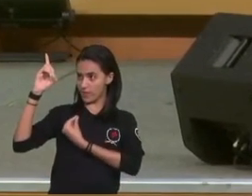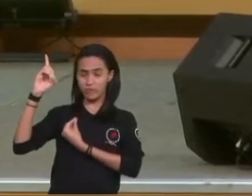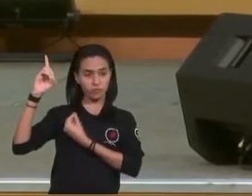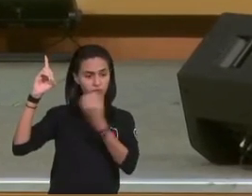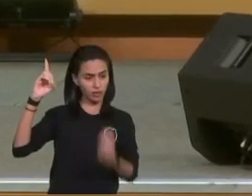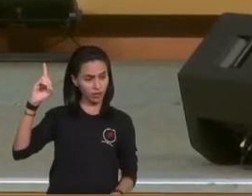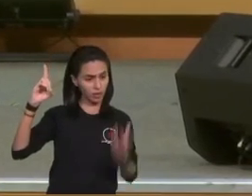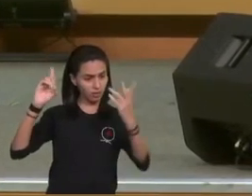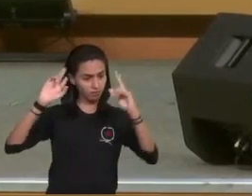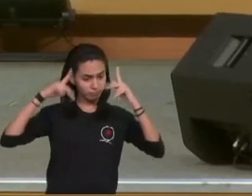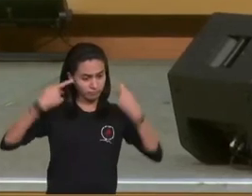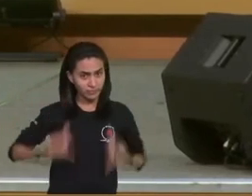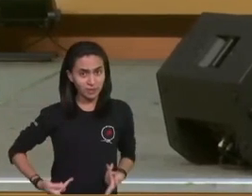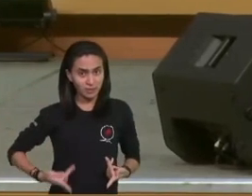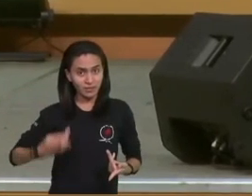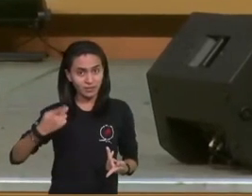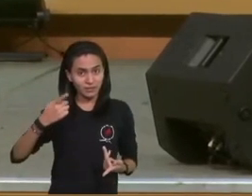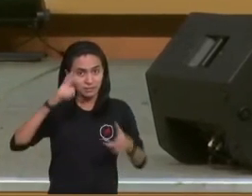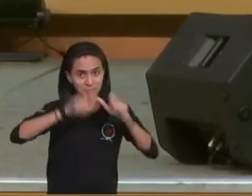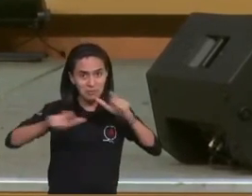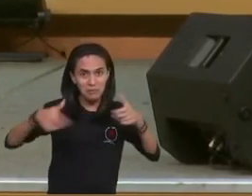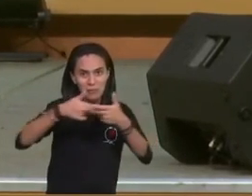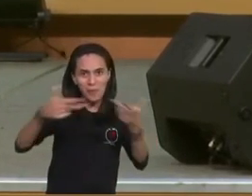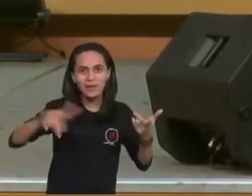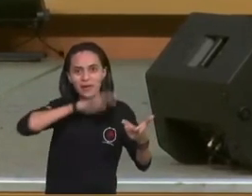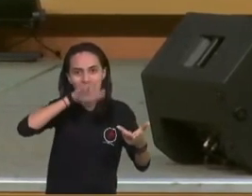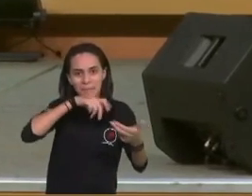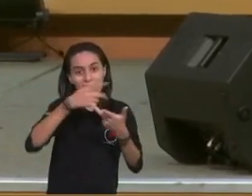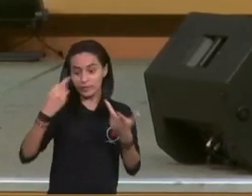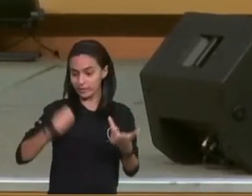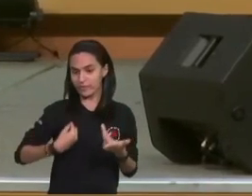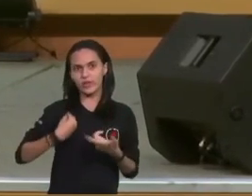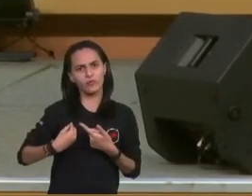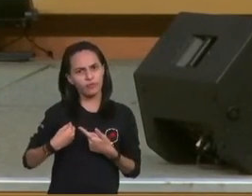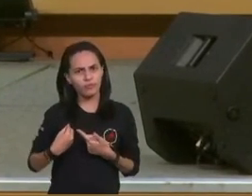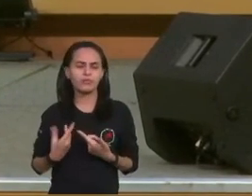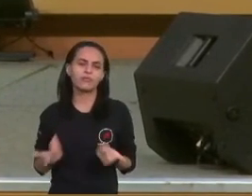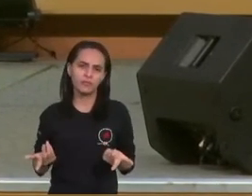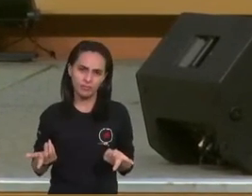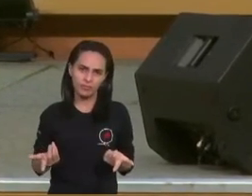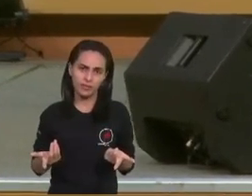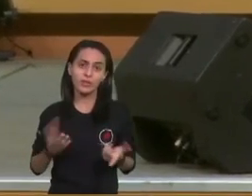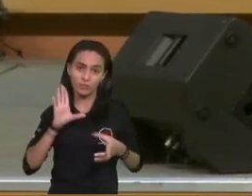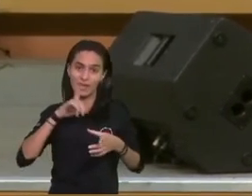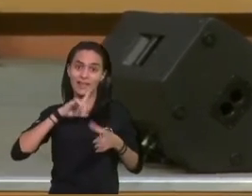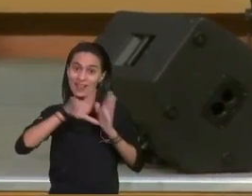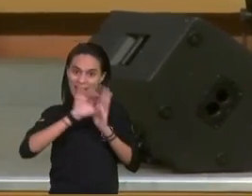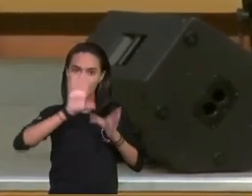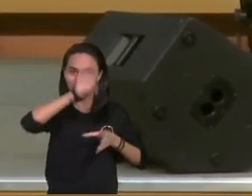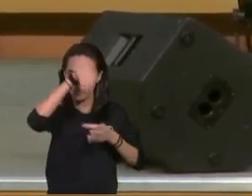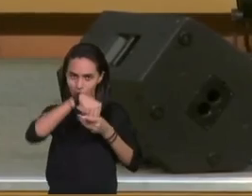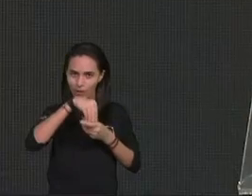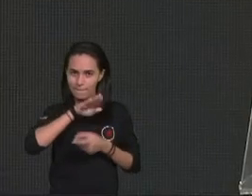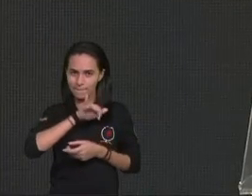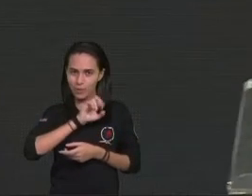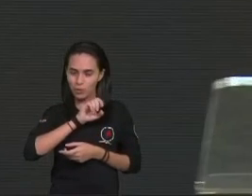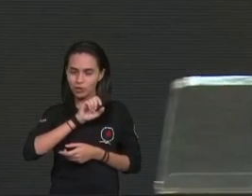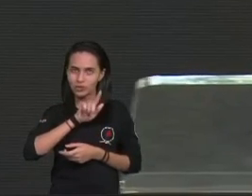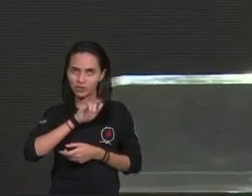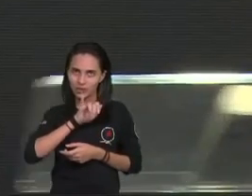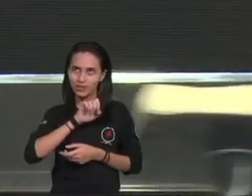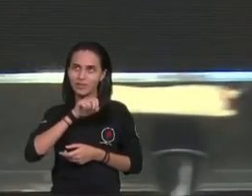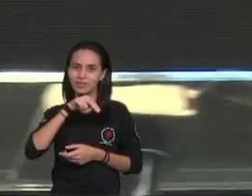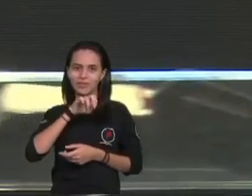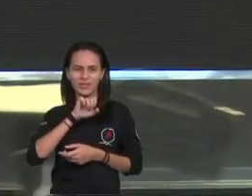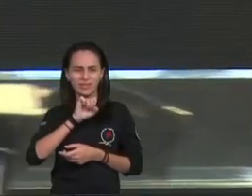seis seres vivos então nós estamos dentro dessa lei da biogênese depois em